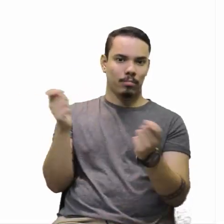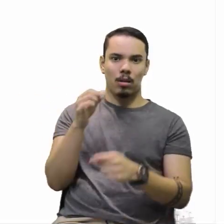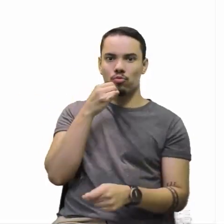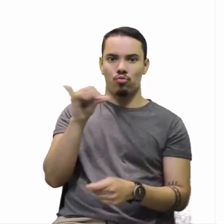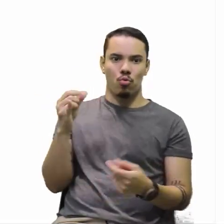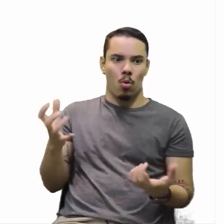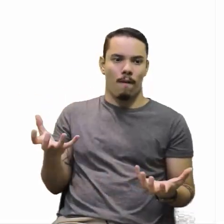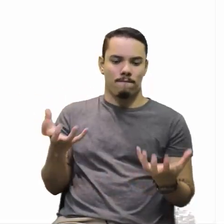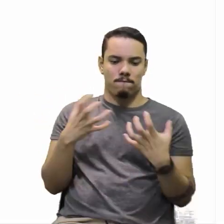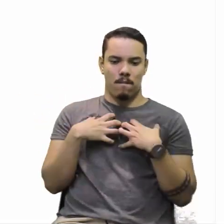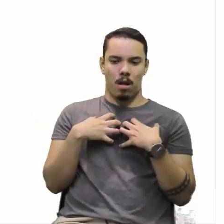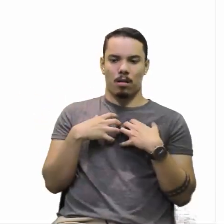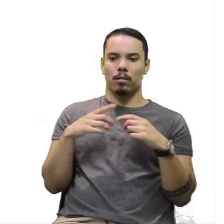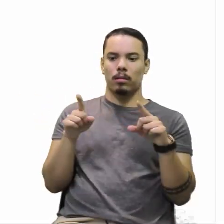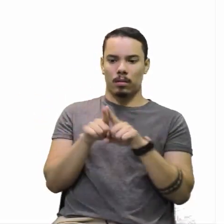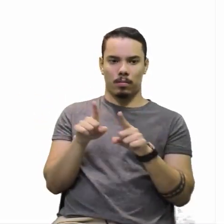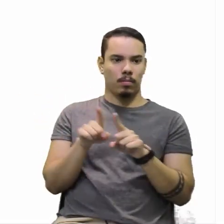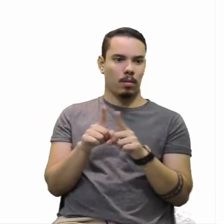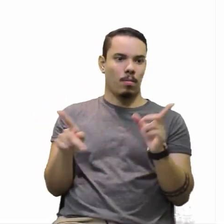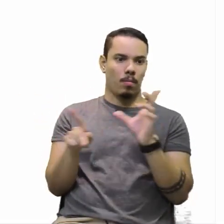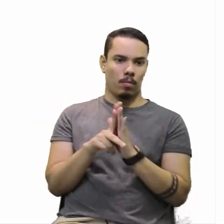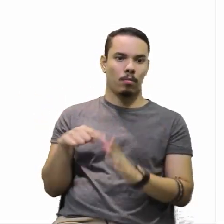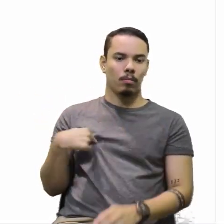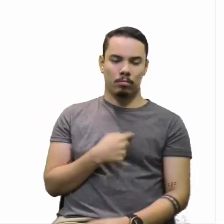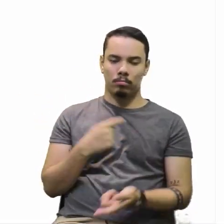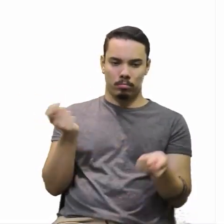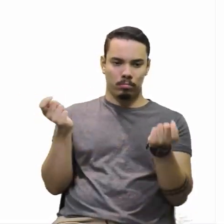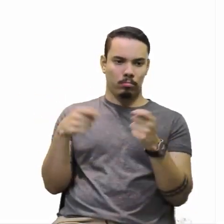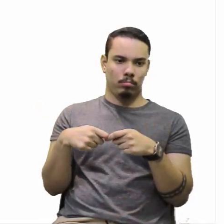né? De 4 a 10 miliamperes lá.